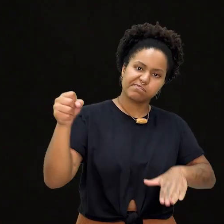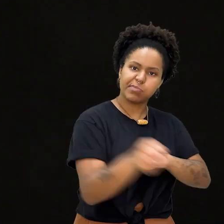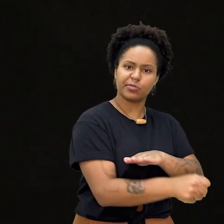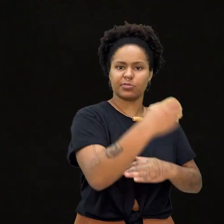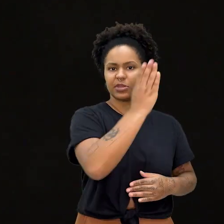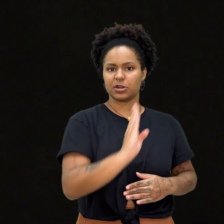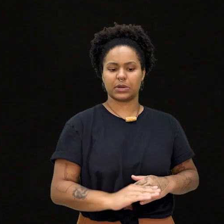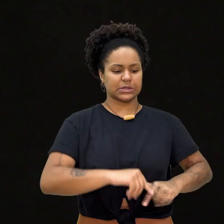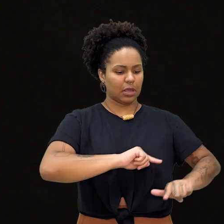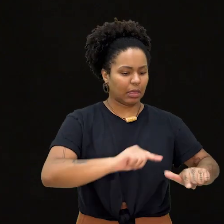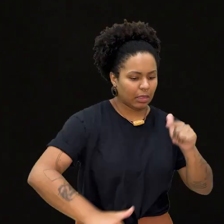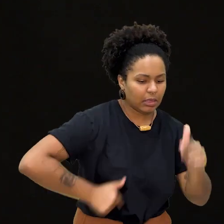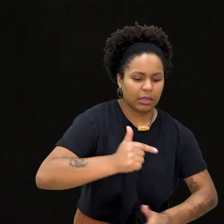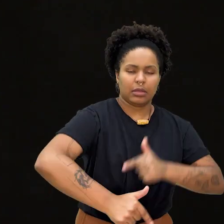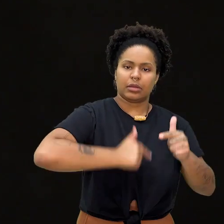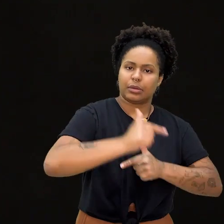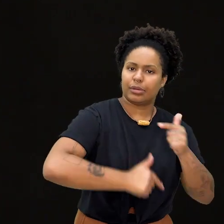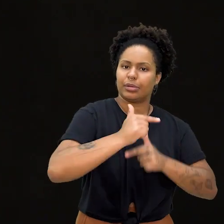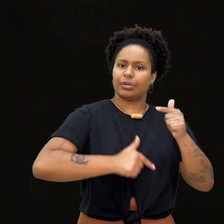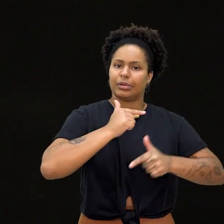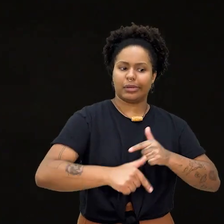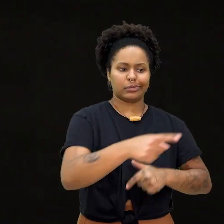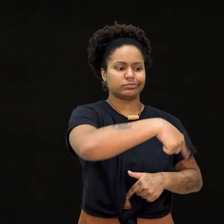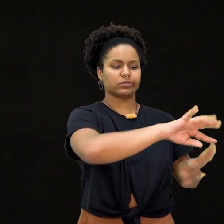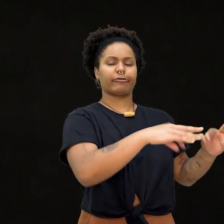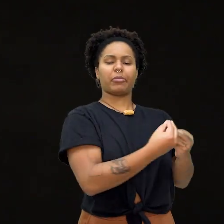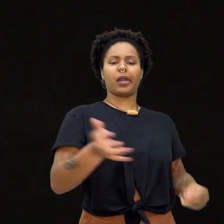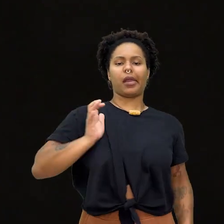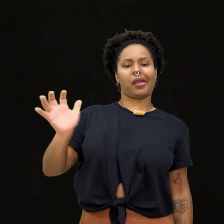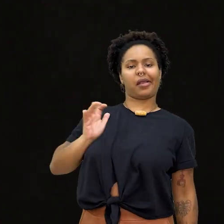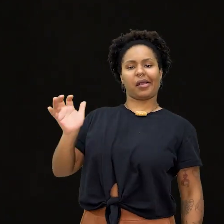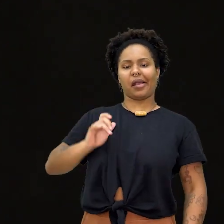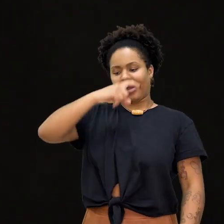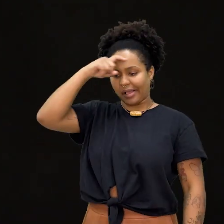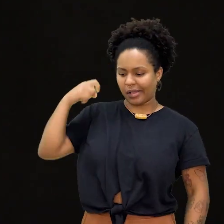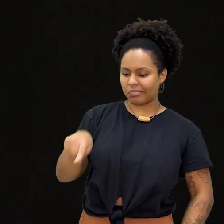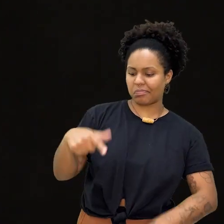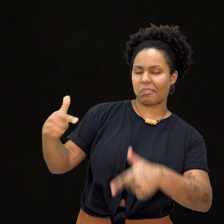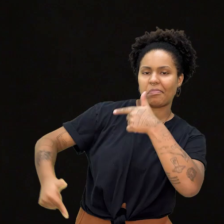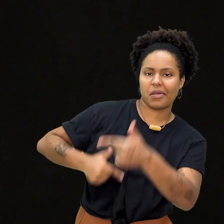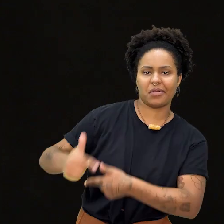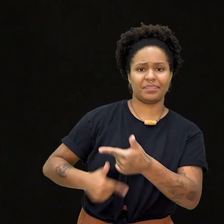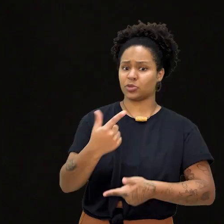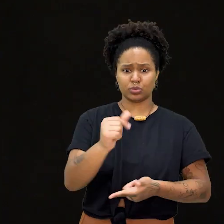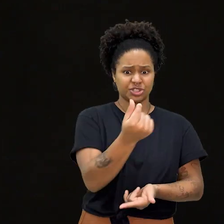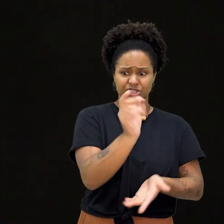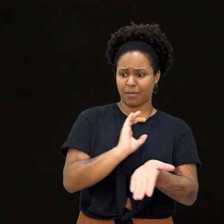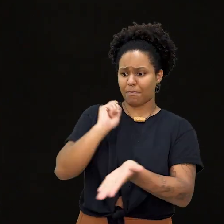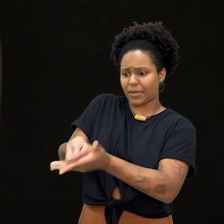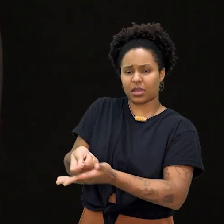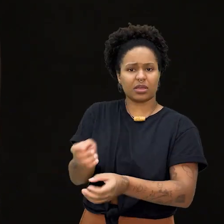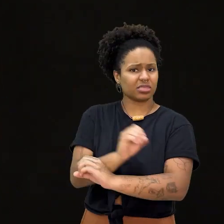o enriquecimento de tantas famílias sem que lhes fosse provida qualquer remuneração que não